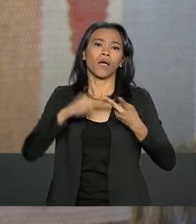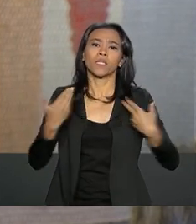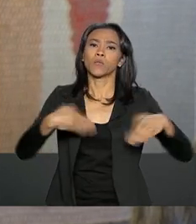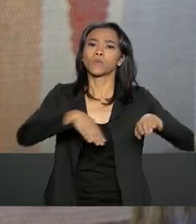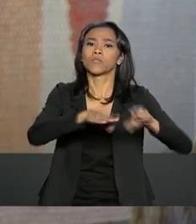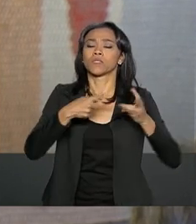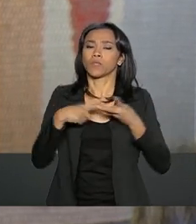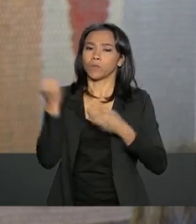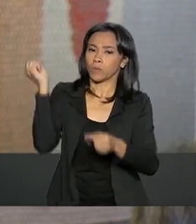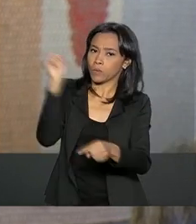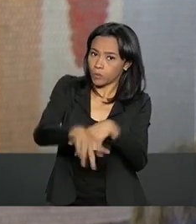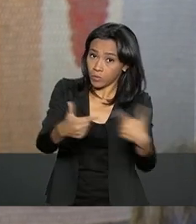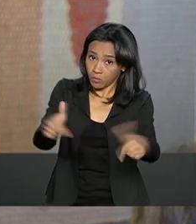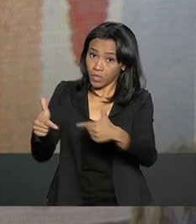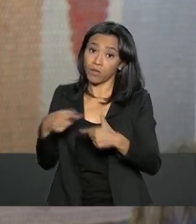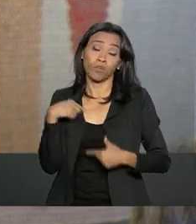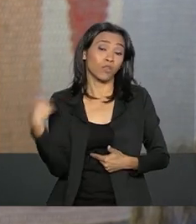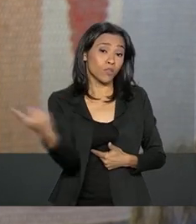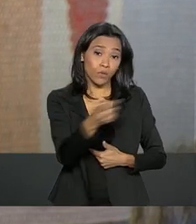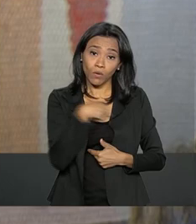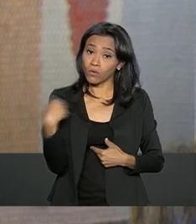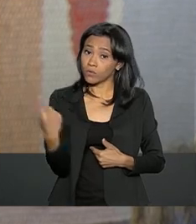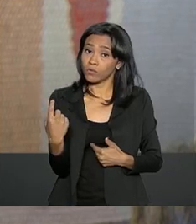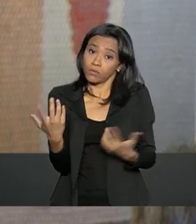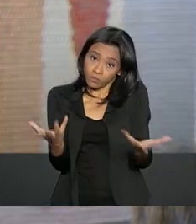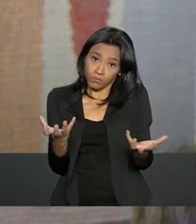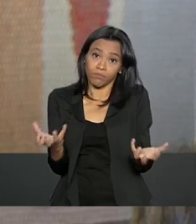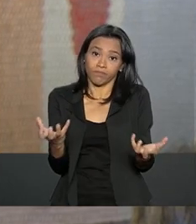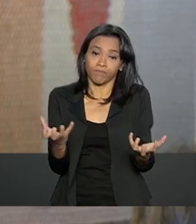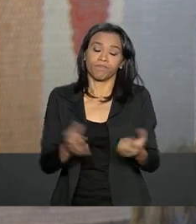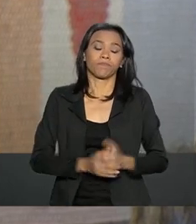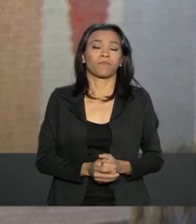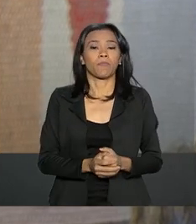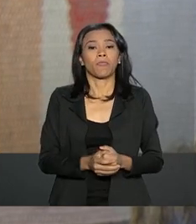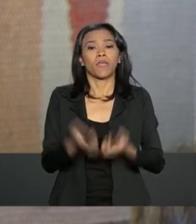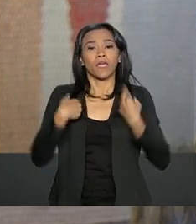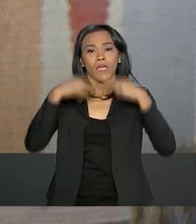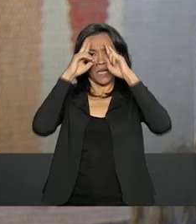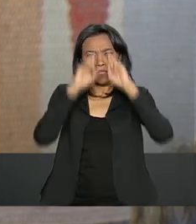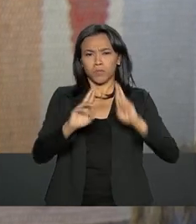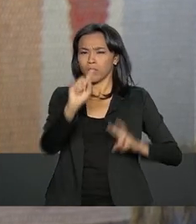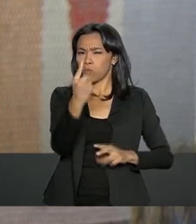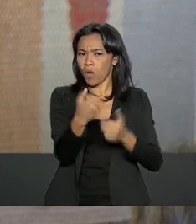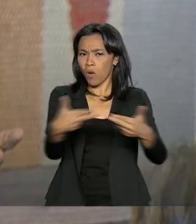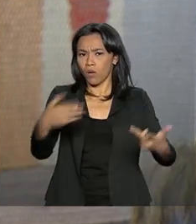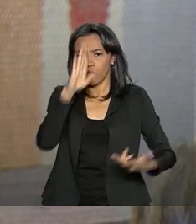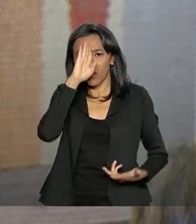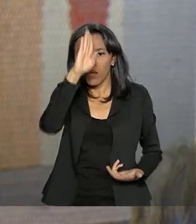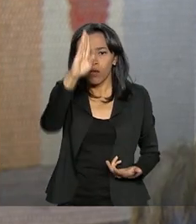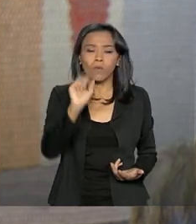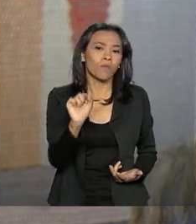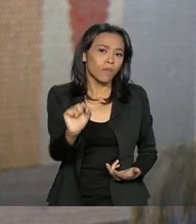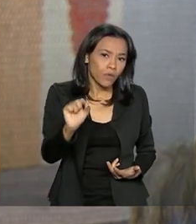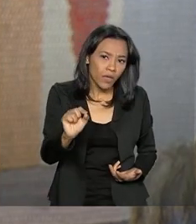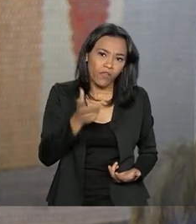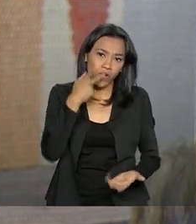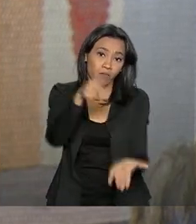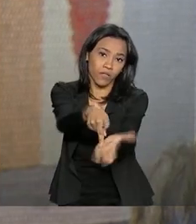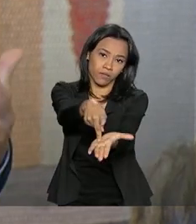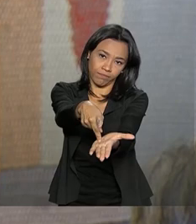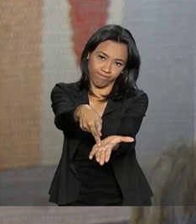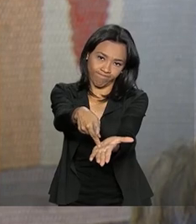emprego que todos nós queremos. E respeitando uma coisa fundamental, dizendo a